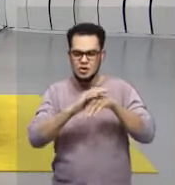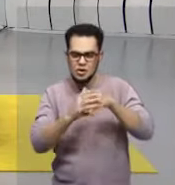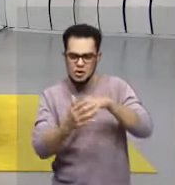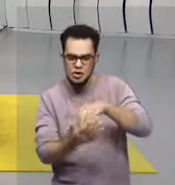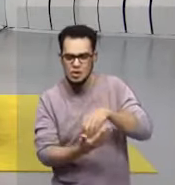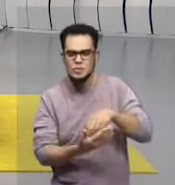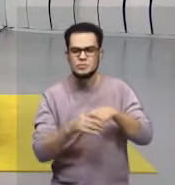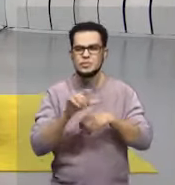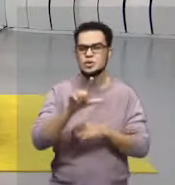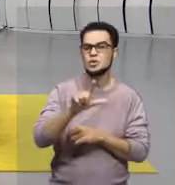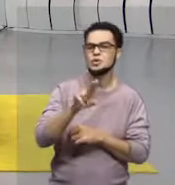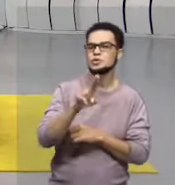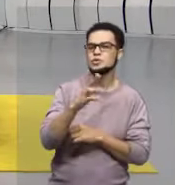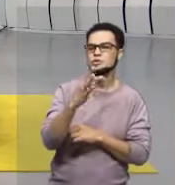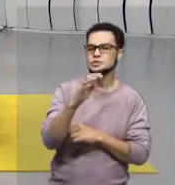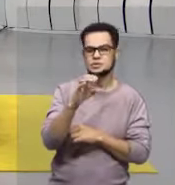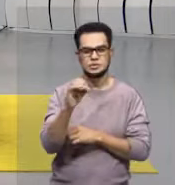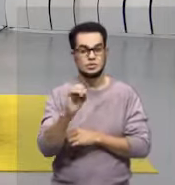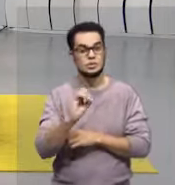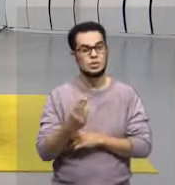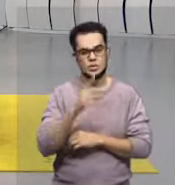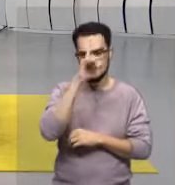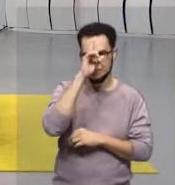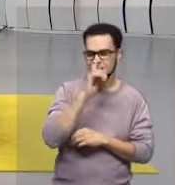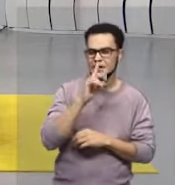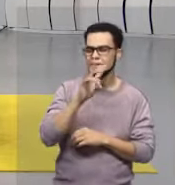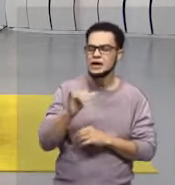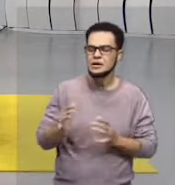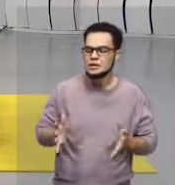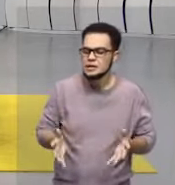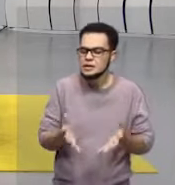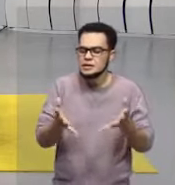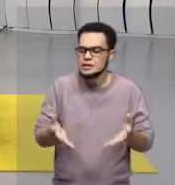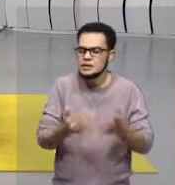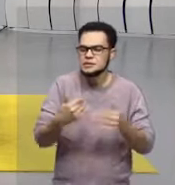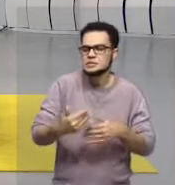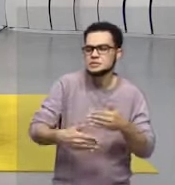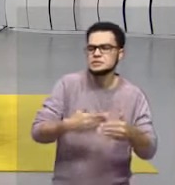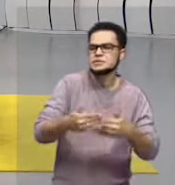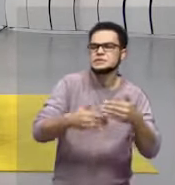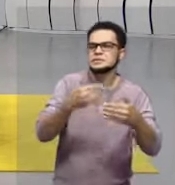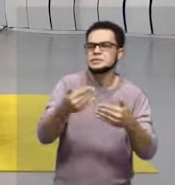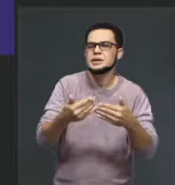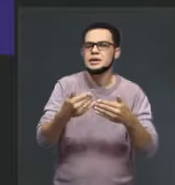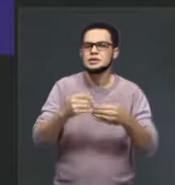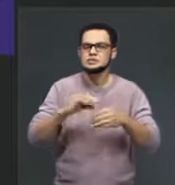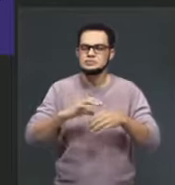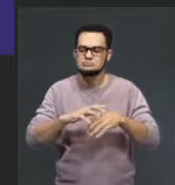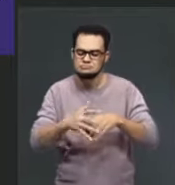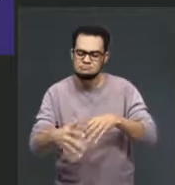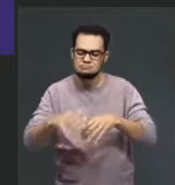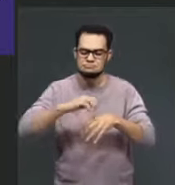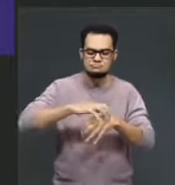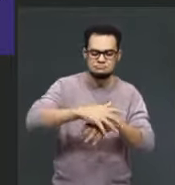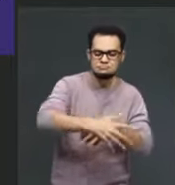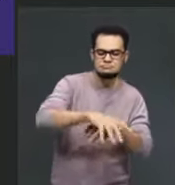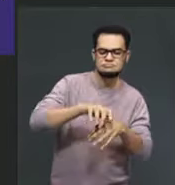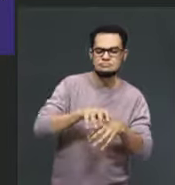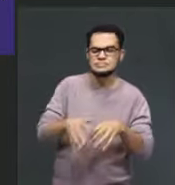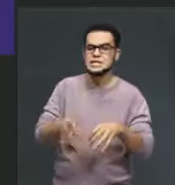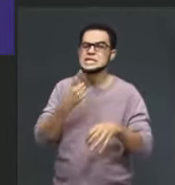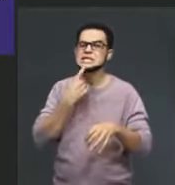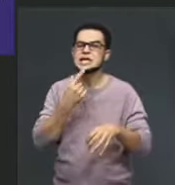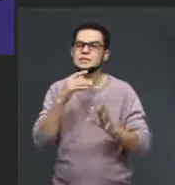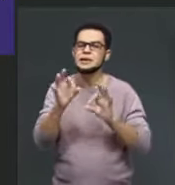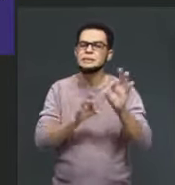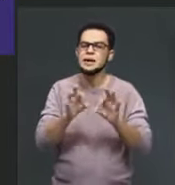para vocês isso direitinho, que vai estimular o desenvolvimento dos vasos sanguíneos no endométrio, preparando para receber o